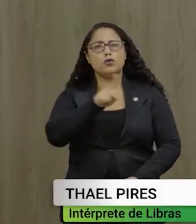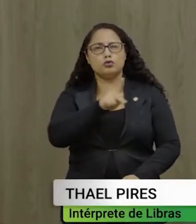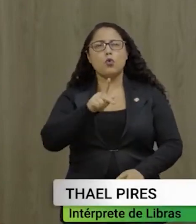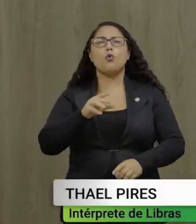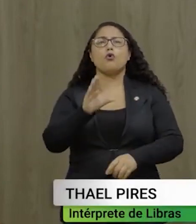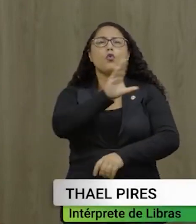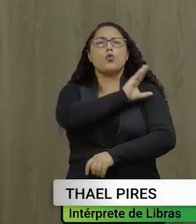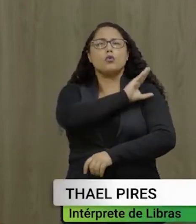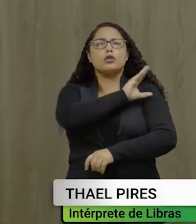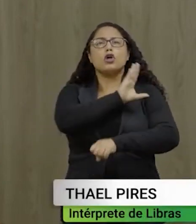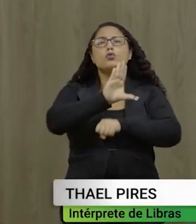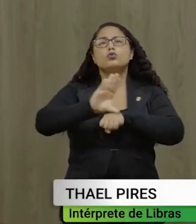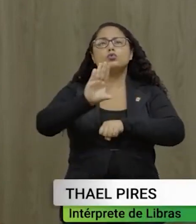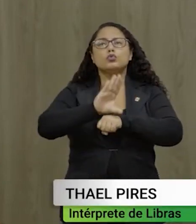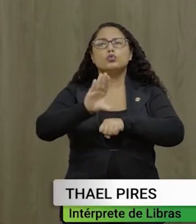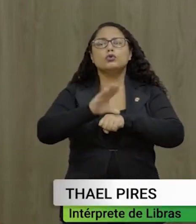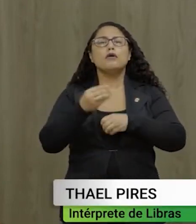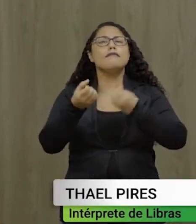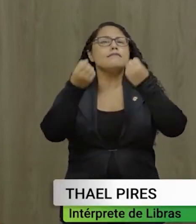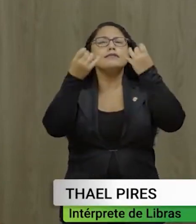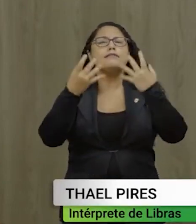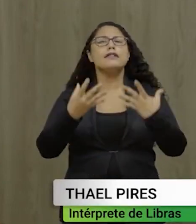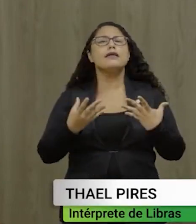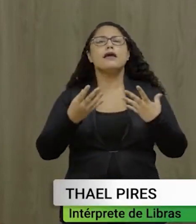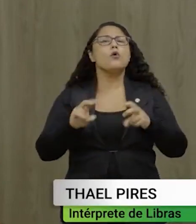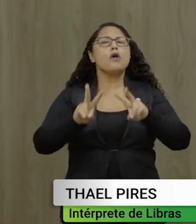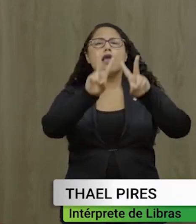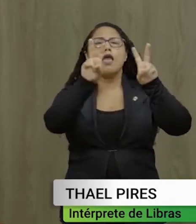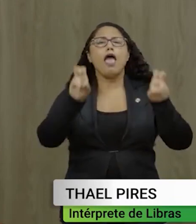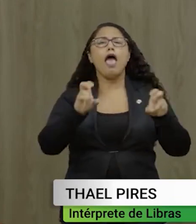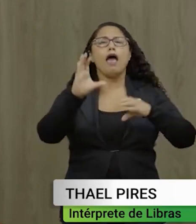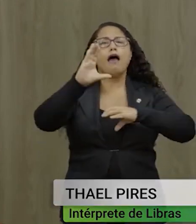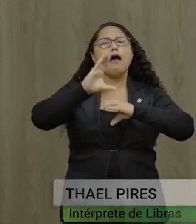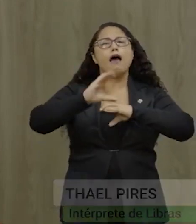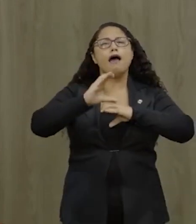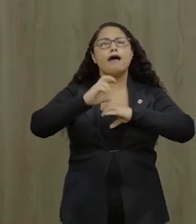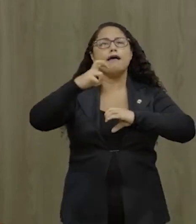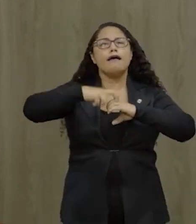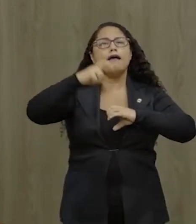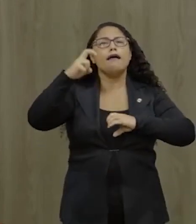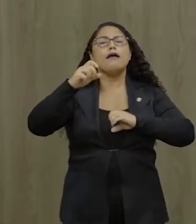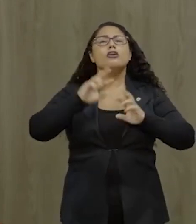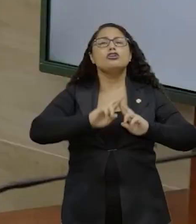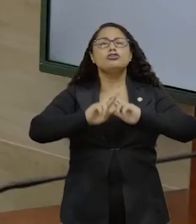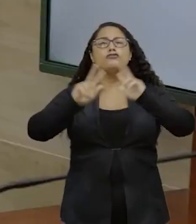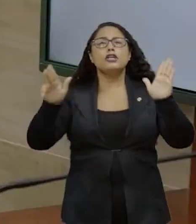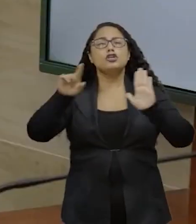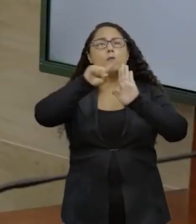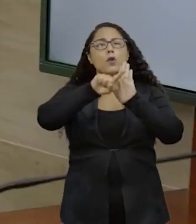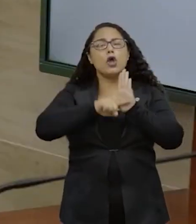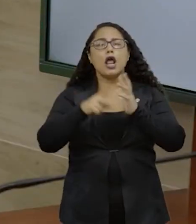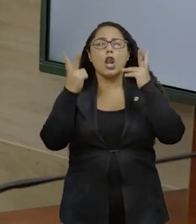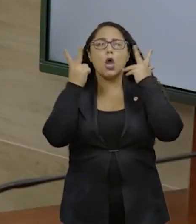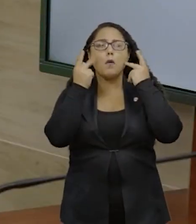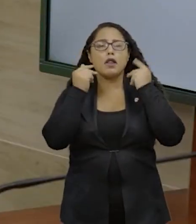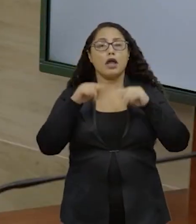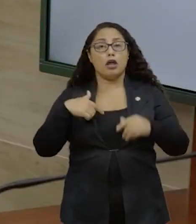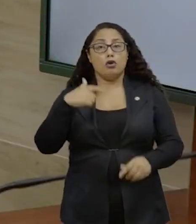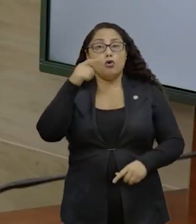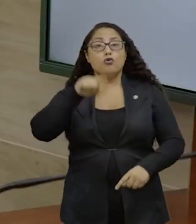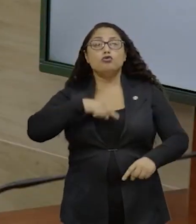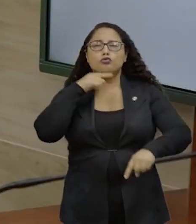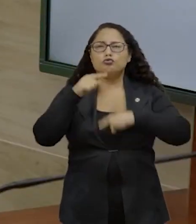curso, explica pra gente o que é um ChatGPT e o que diferencia ele de programas normais. Não, sem dúvida,